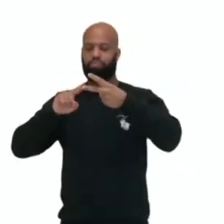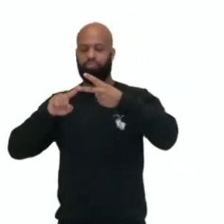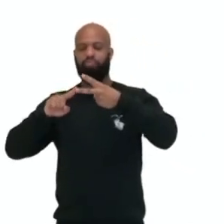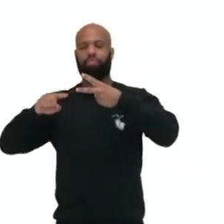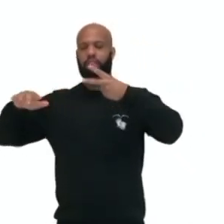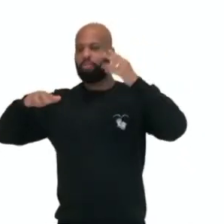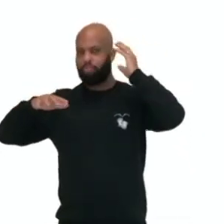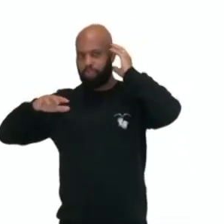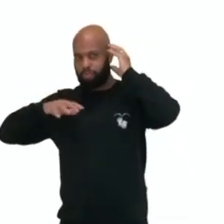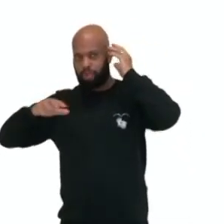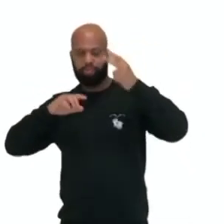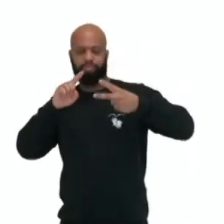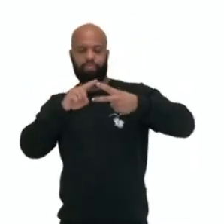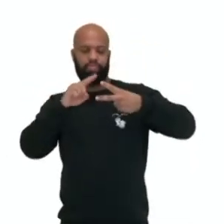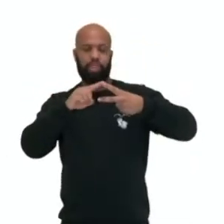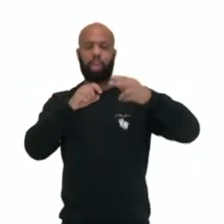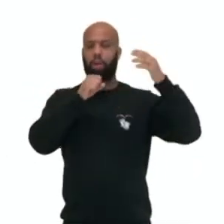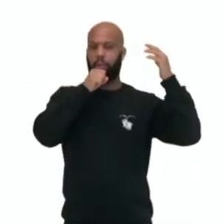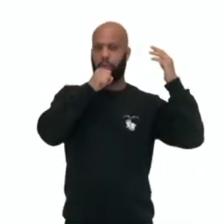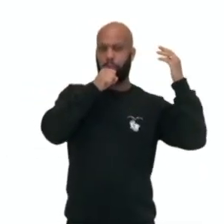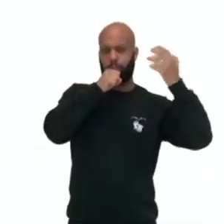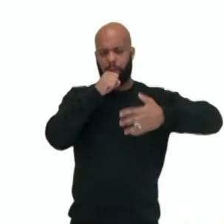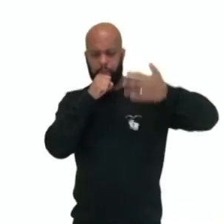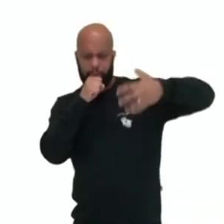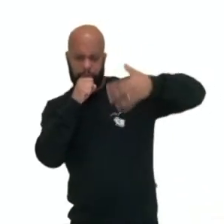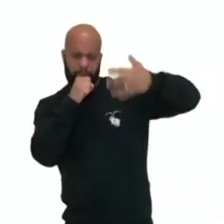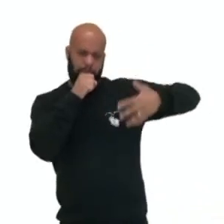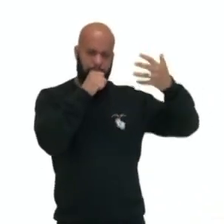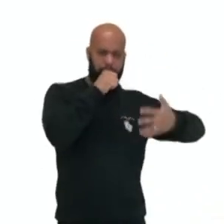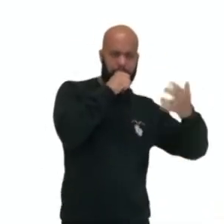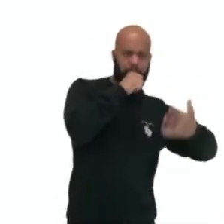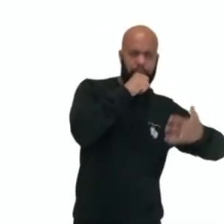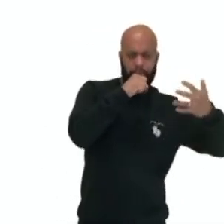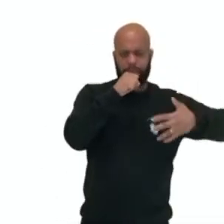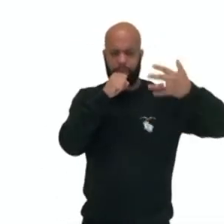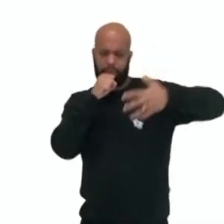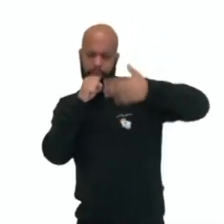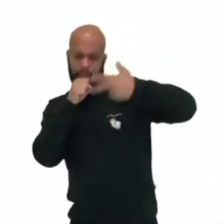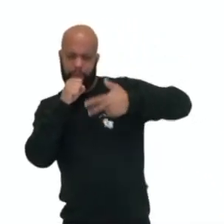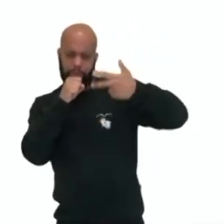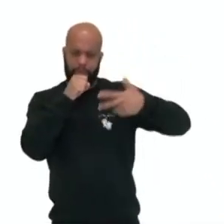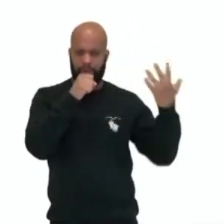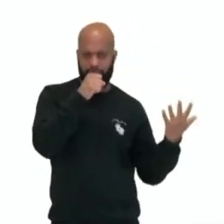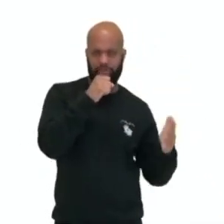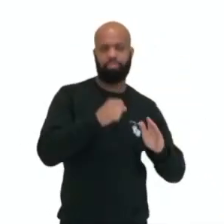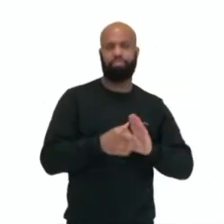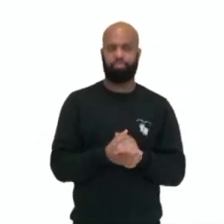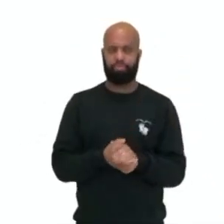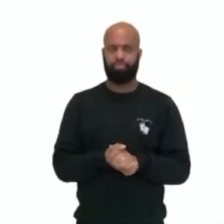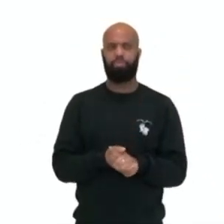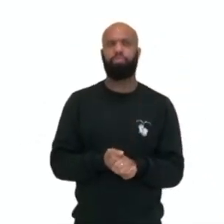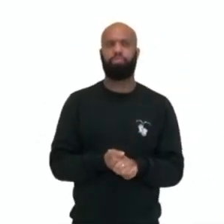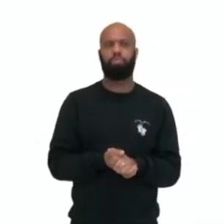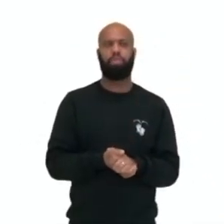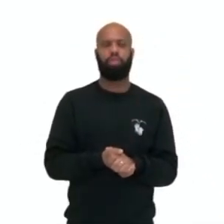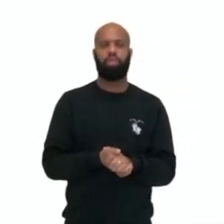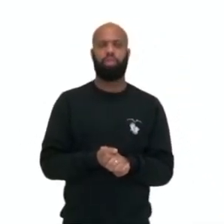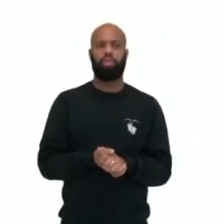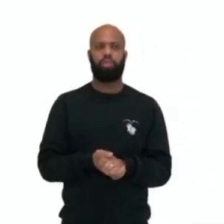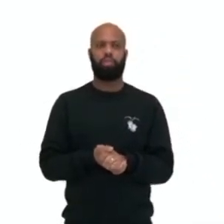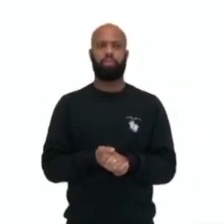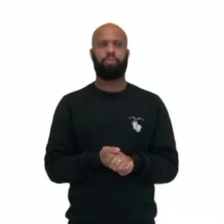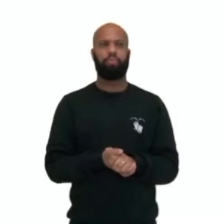conhecer, né, mais como rap, que é aquela frase colocada em cima no ritmo da música, né, ou as